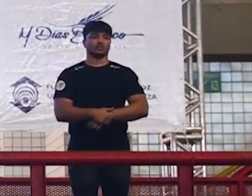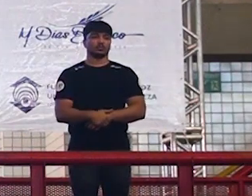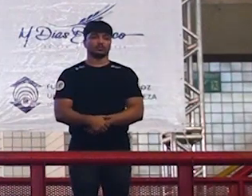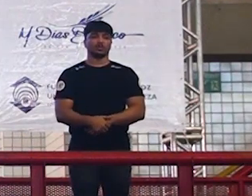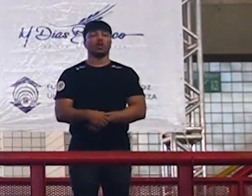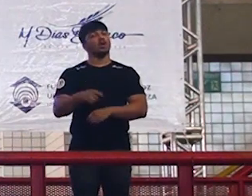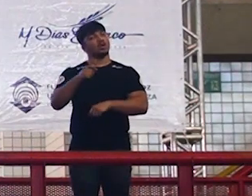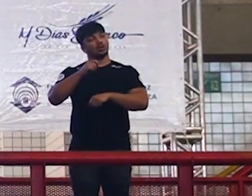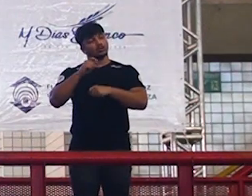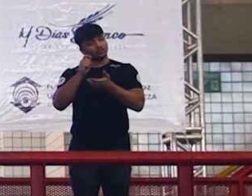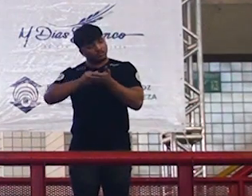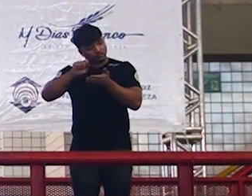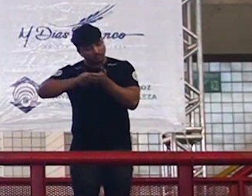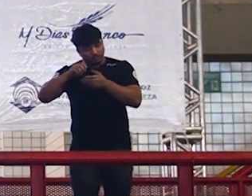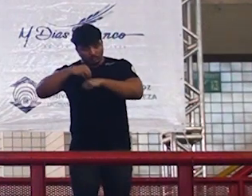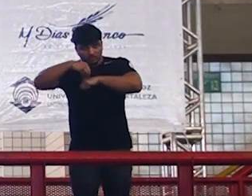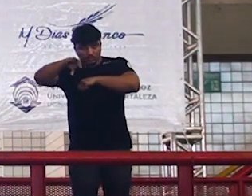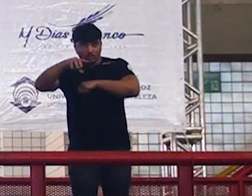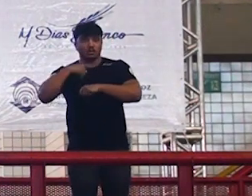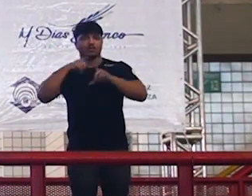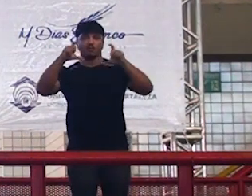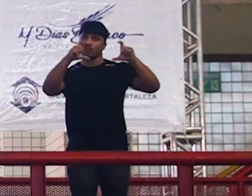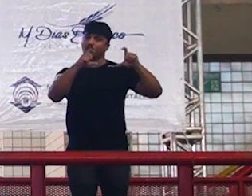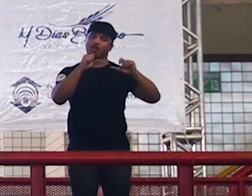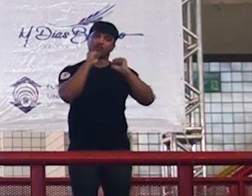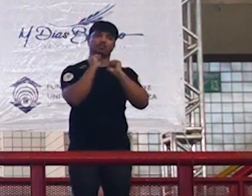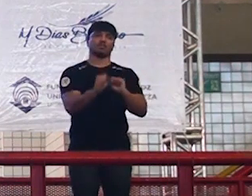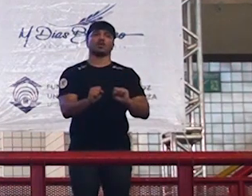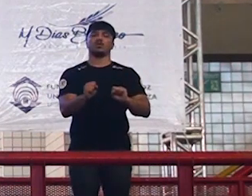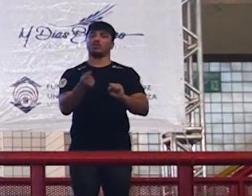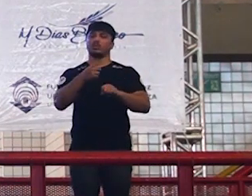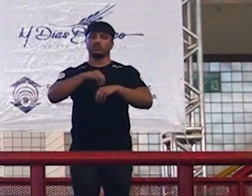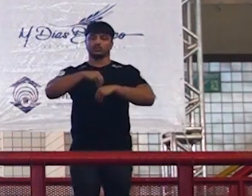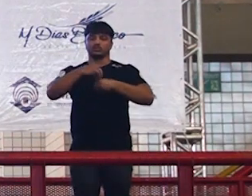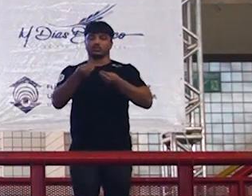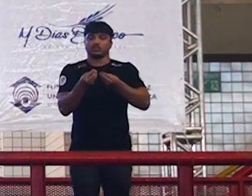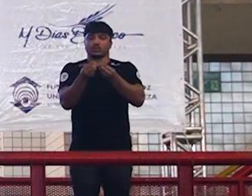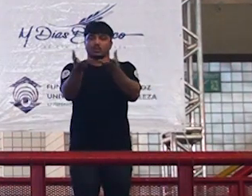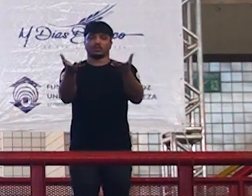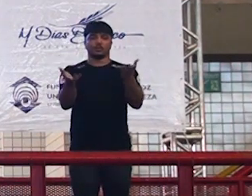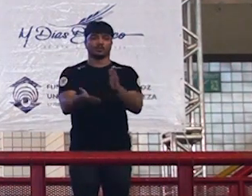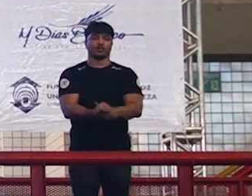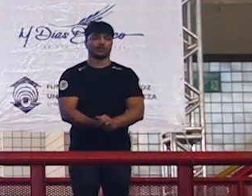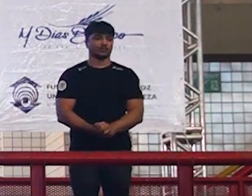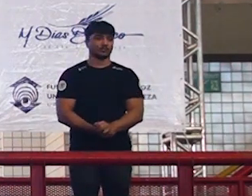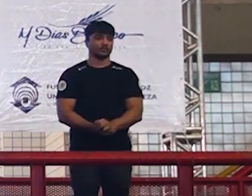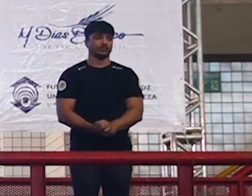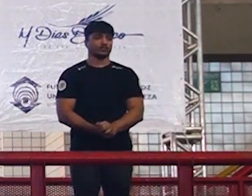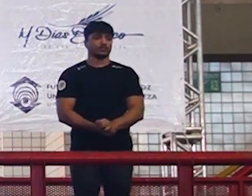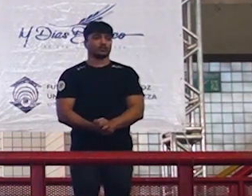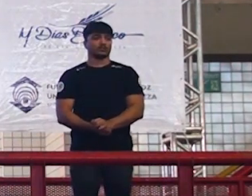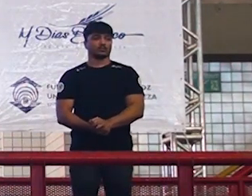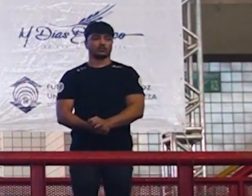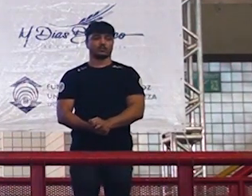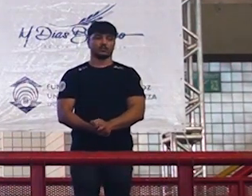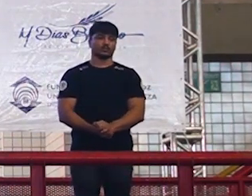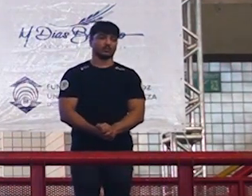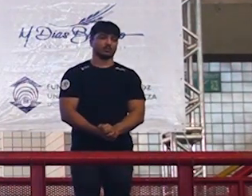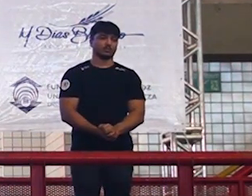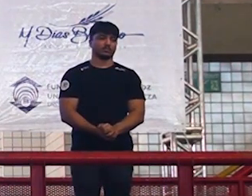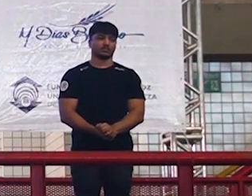as dicas, tire foto, fique à vontade. Esse material é para você. Vamos lá para o PowerPoint, por favor?